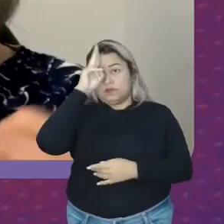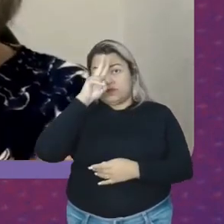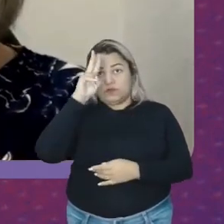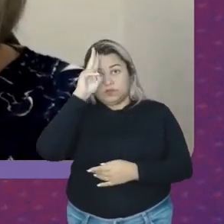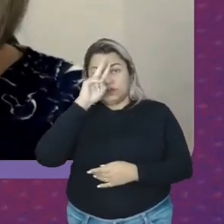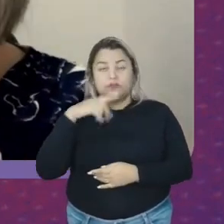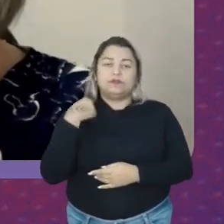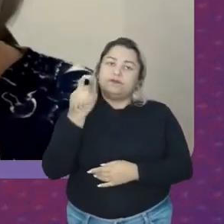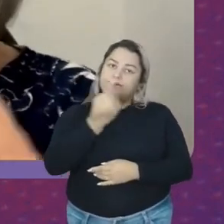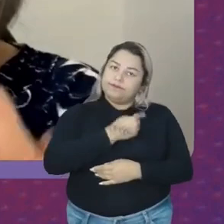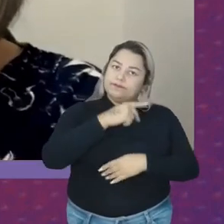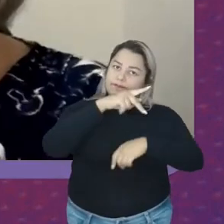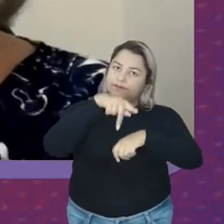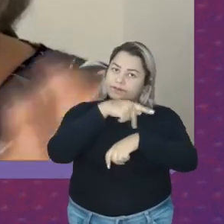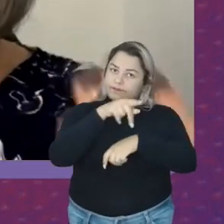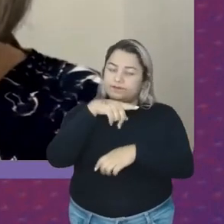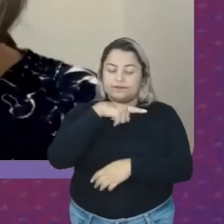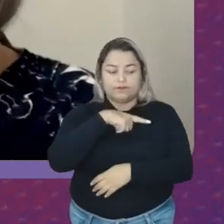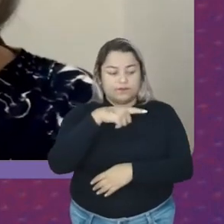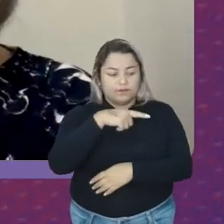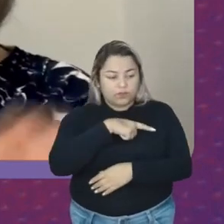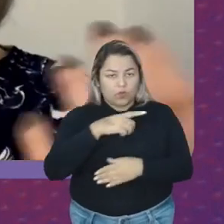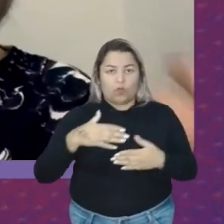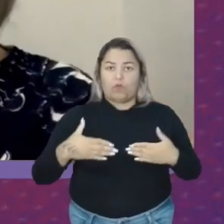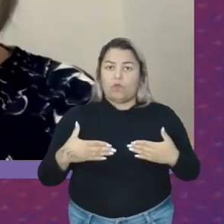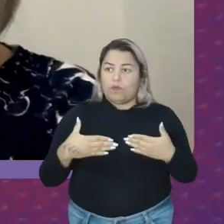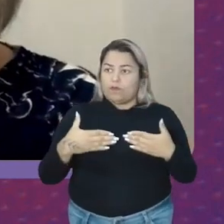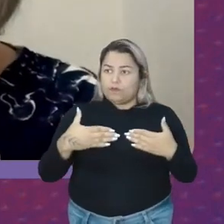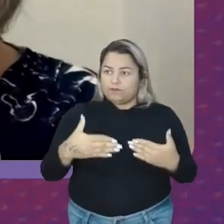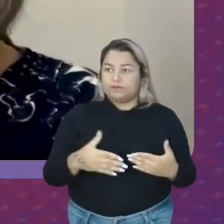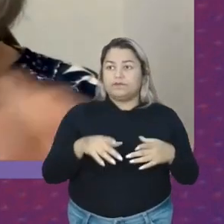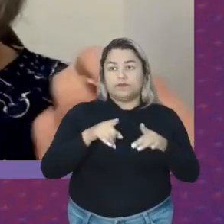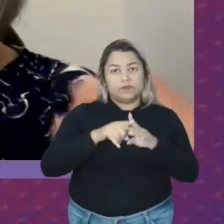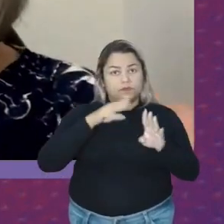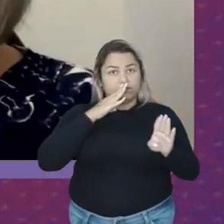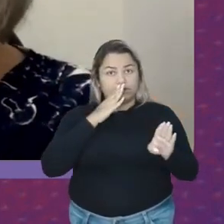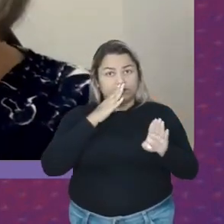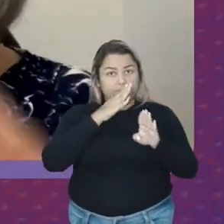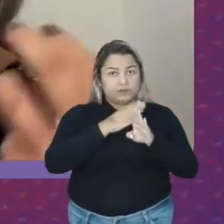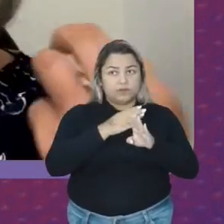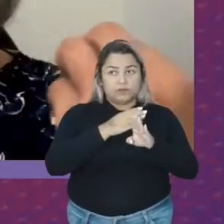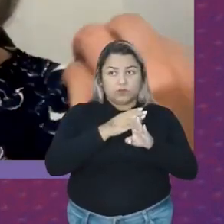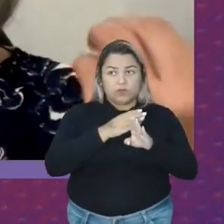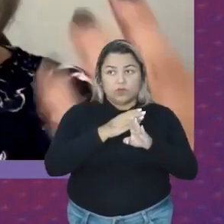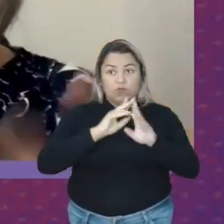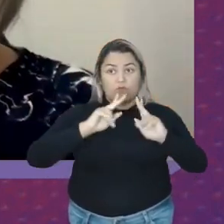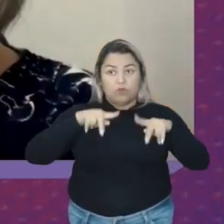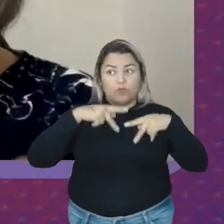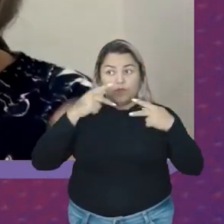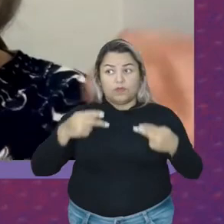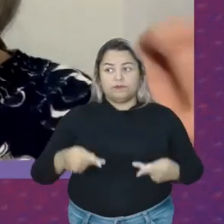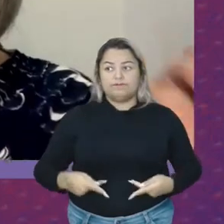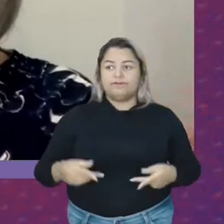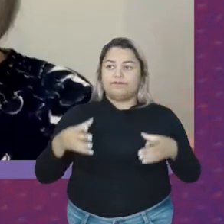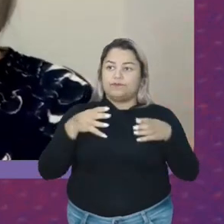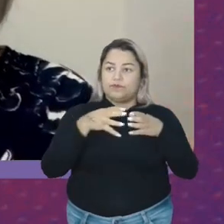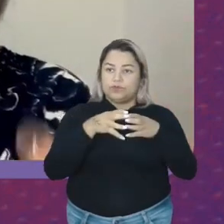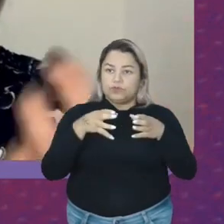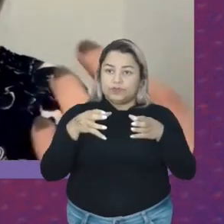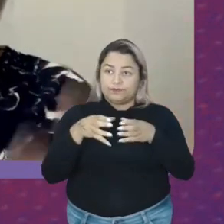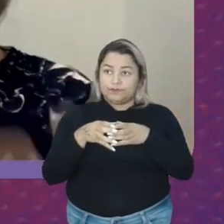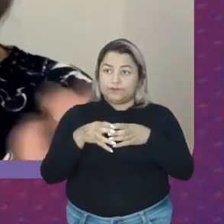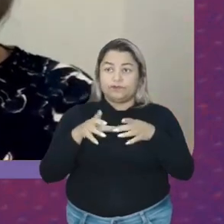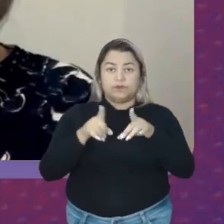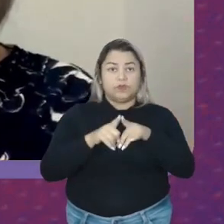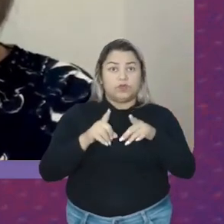país tivemos um ministério com esse objetivo: recursos humanos, equipe,